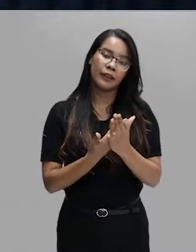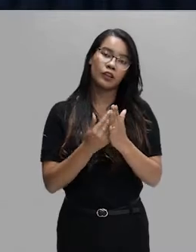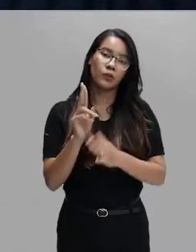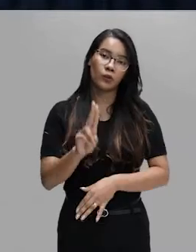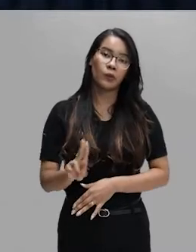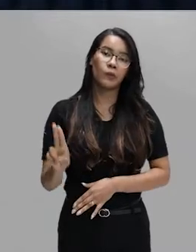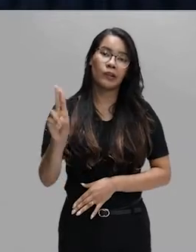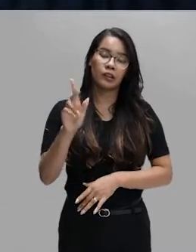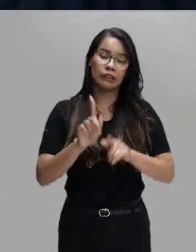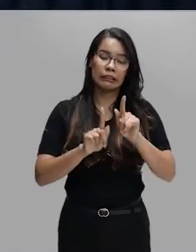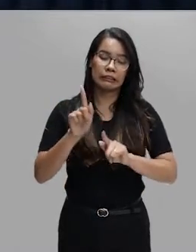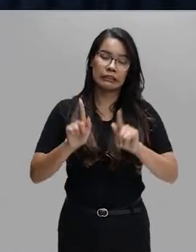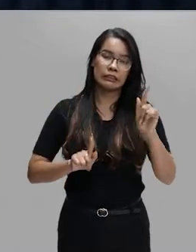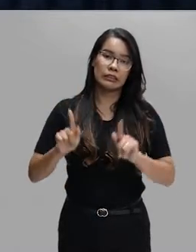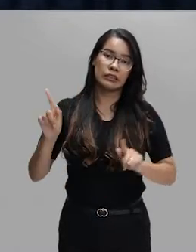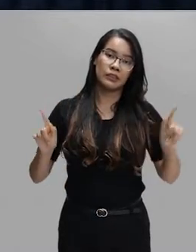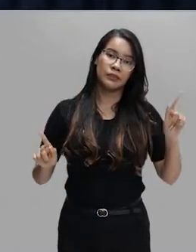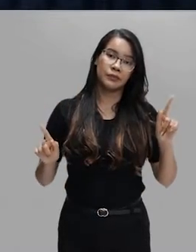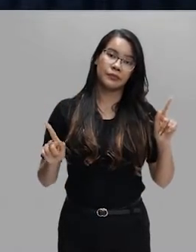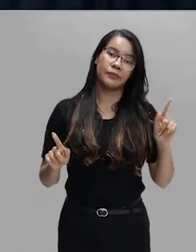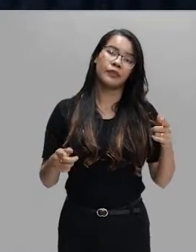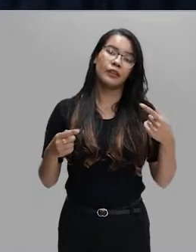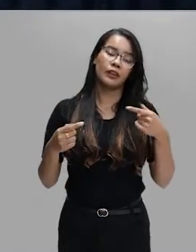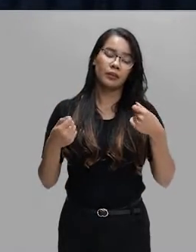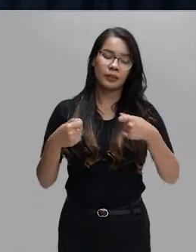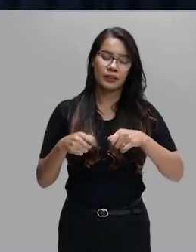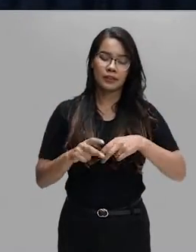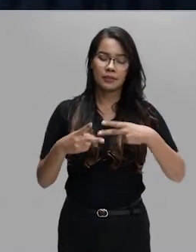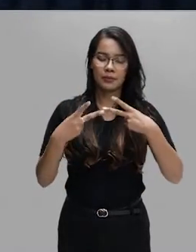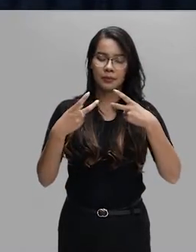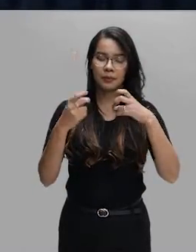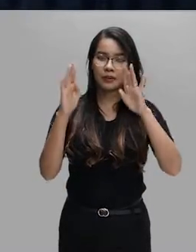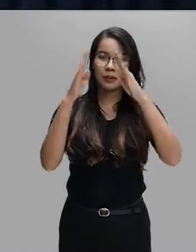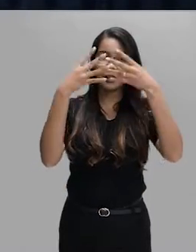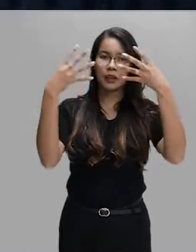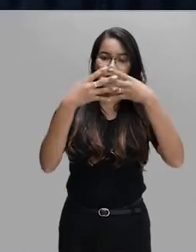da estatística. Ele tem que ver na tabela,